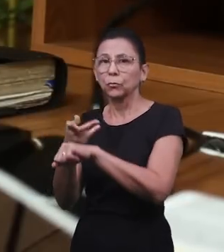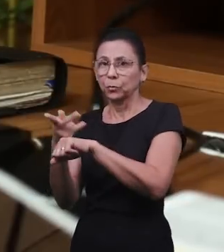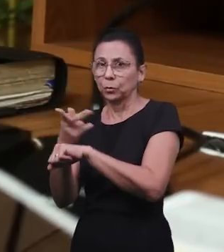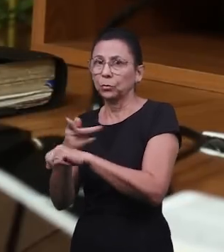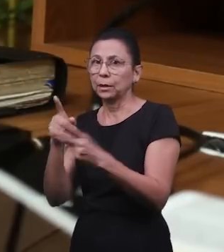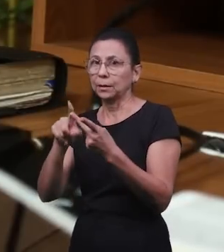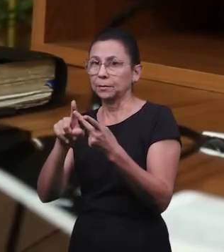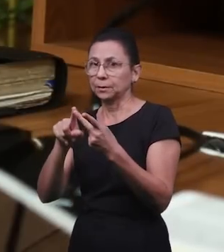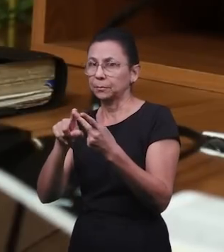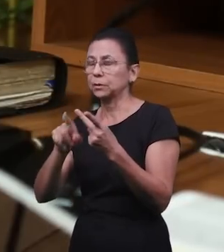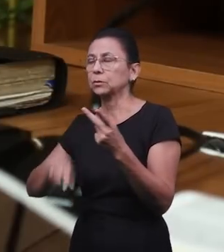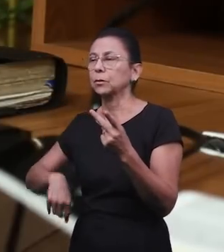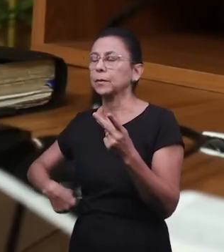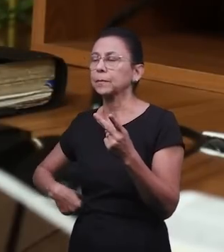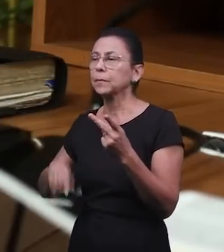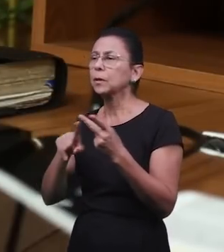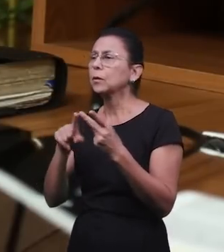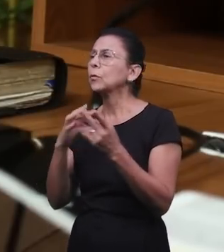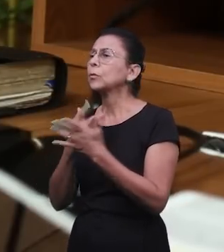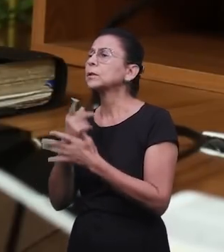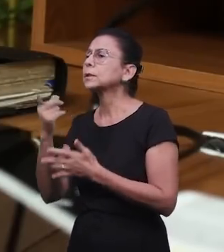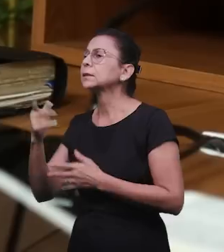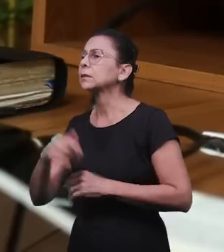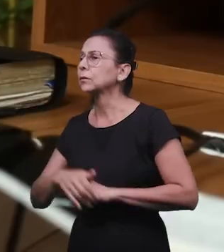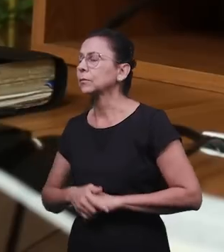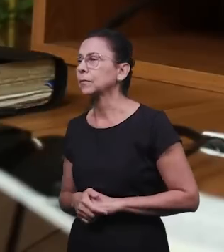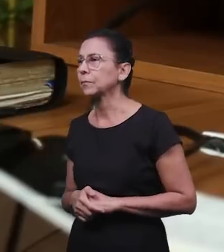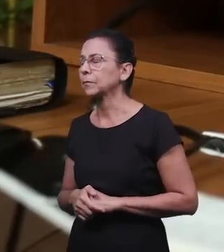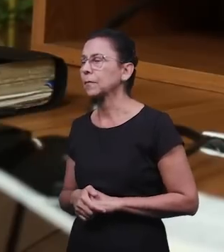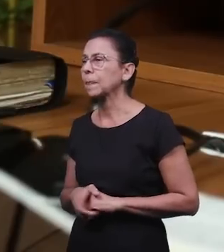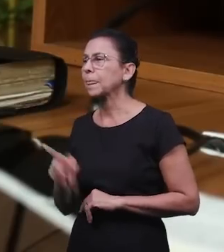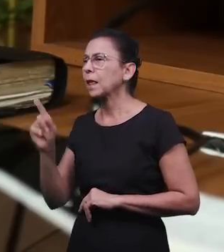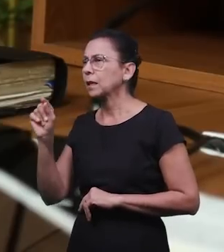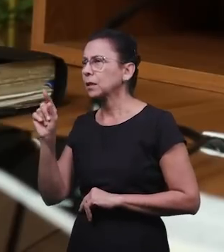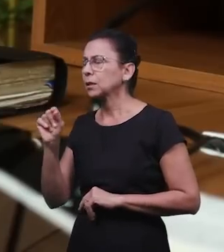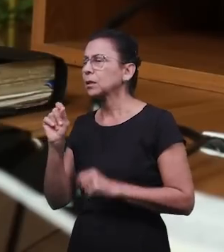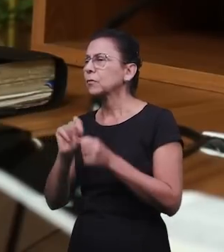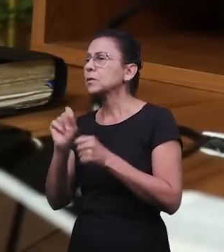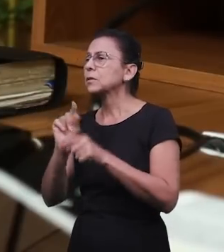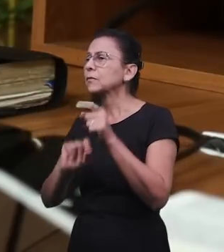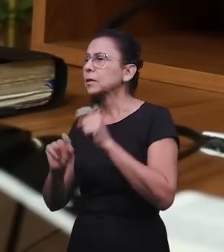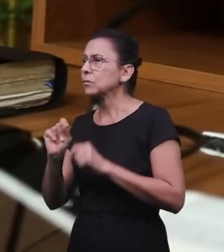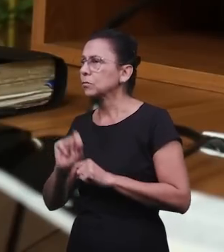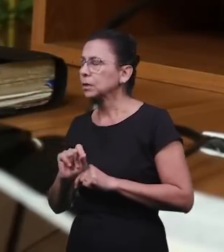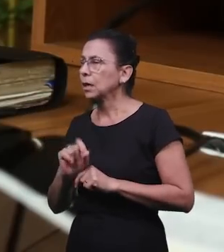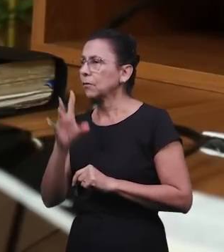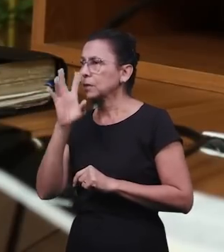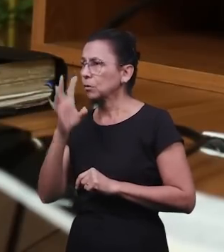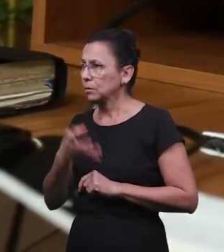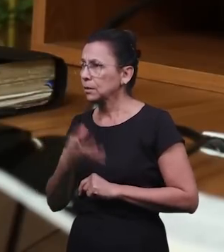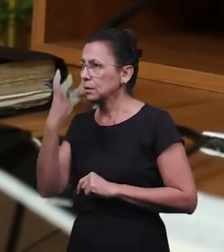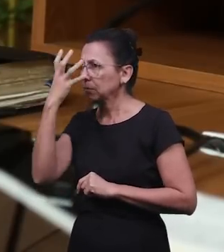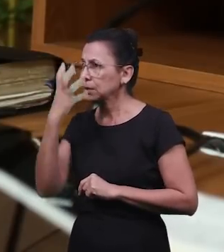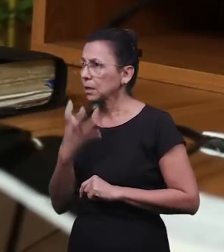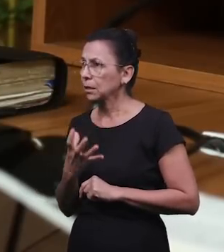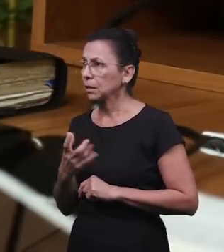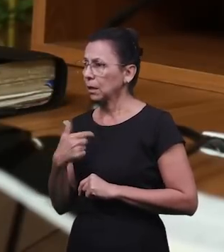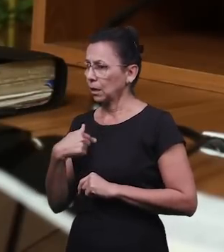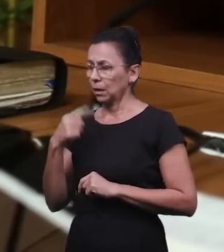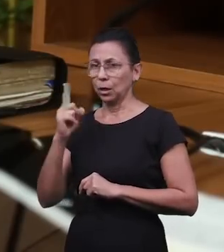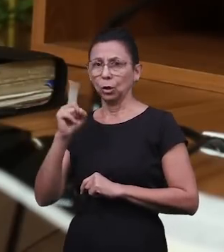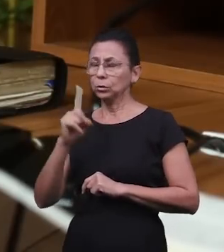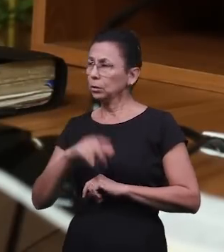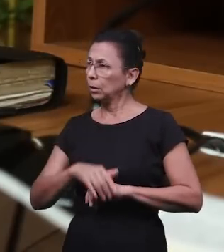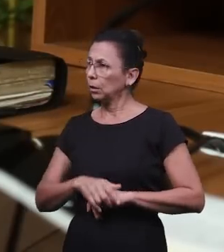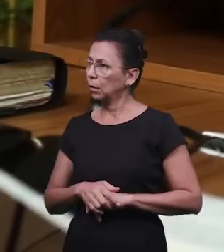A pessoa falou: ó, irmão, você fez um negócio desse, esse é muito grave, essa acusação foi muito grave. Não, pastor, não foi eu, não, fulano de tal que foi,